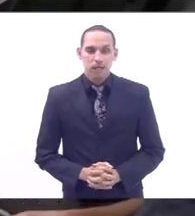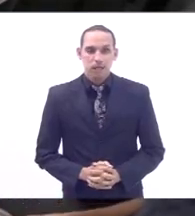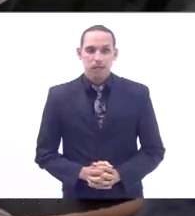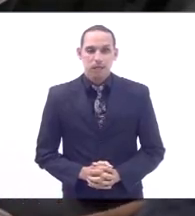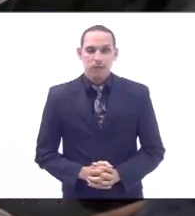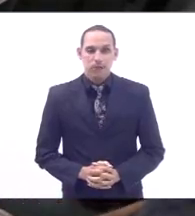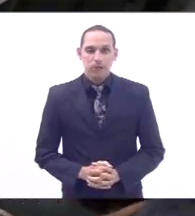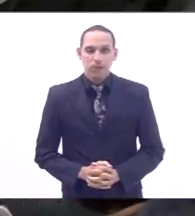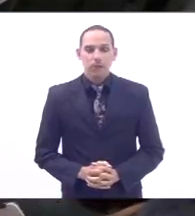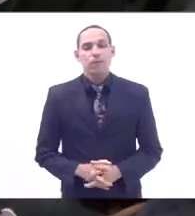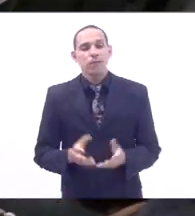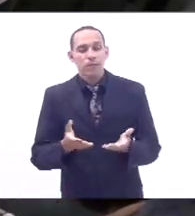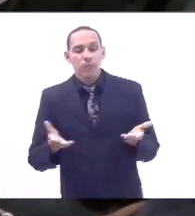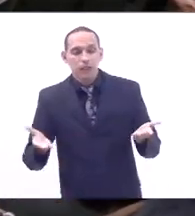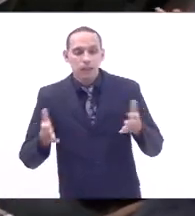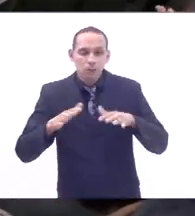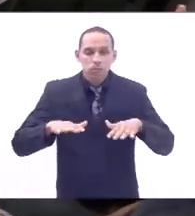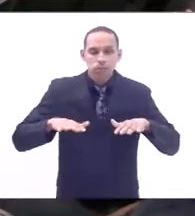Bem, senhores,